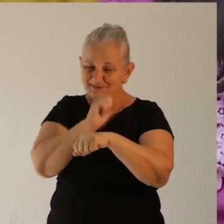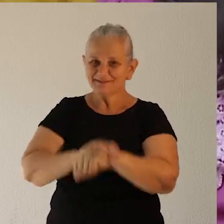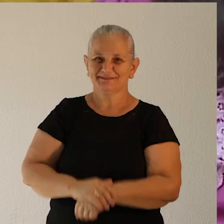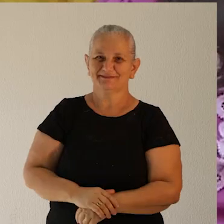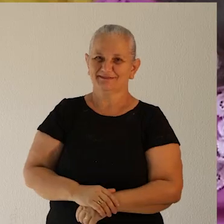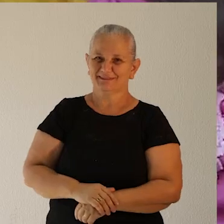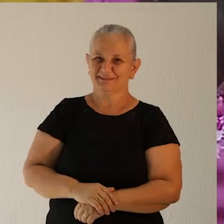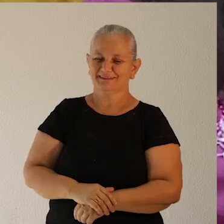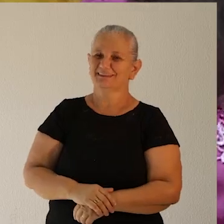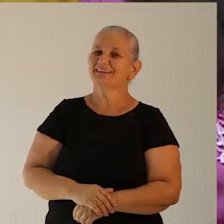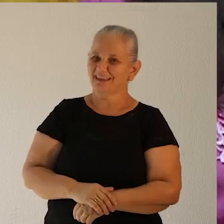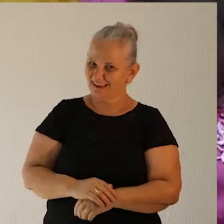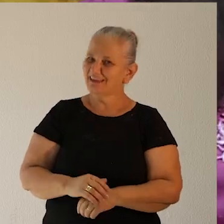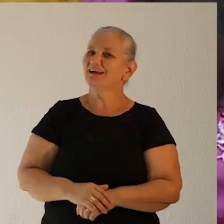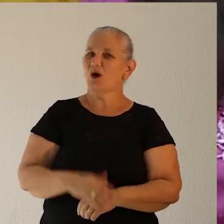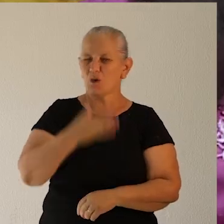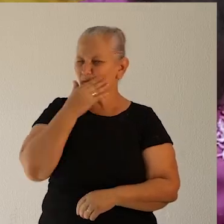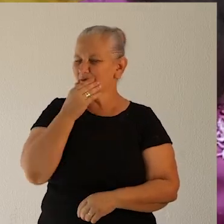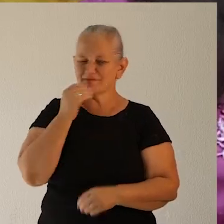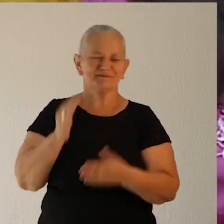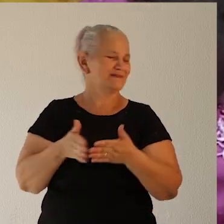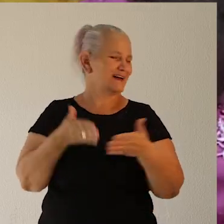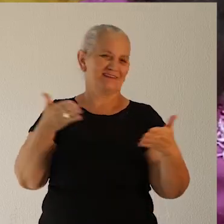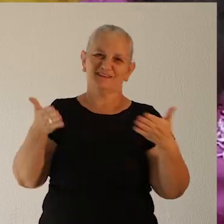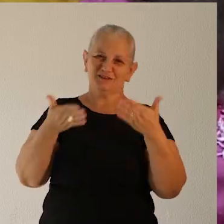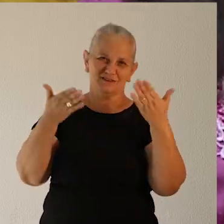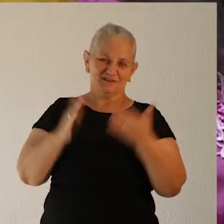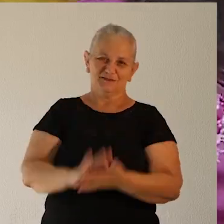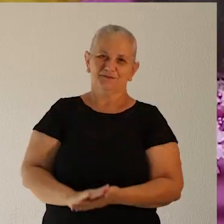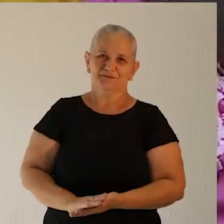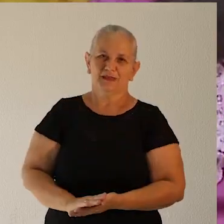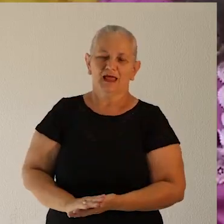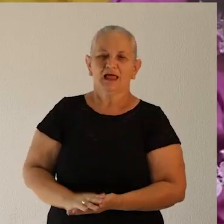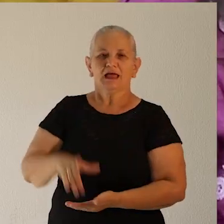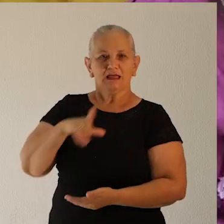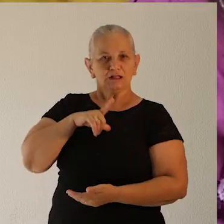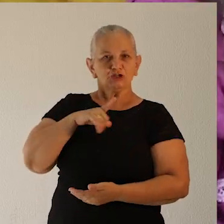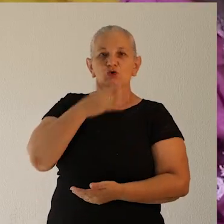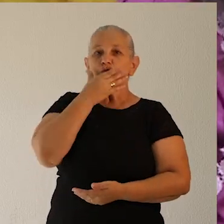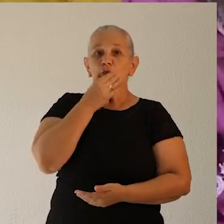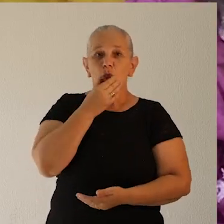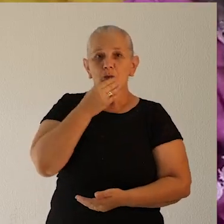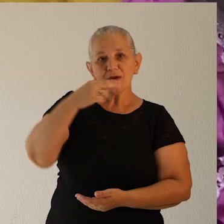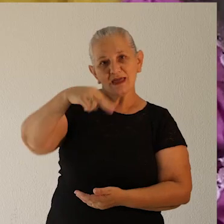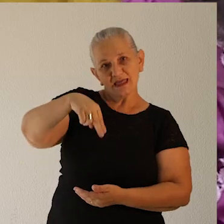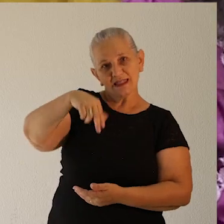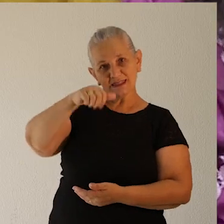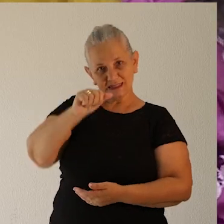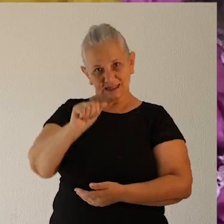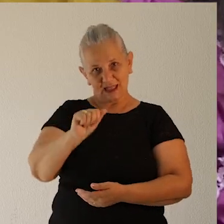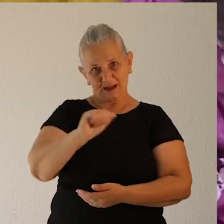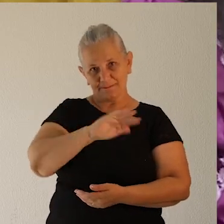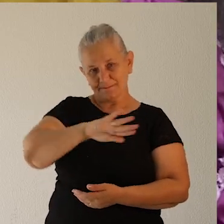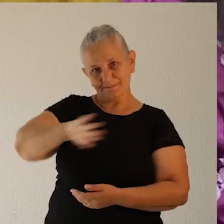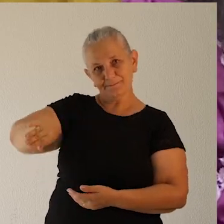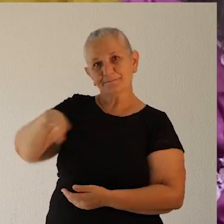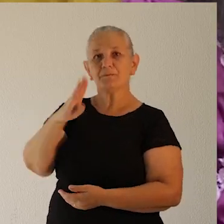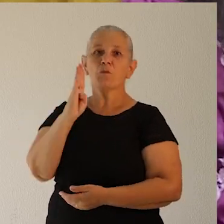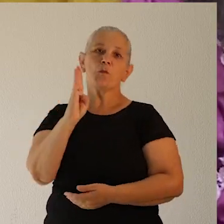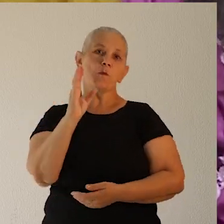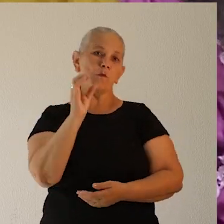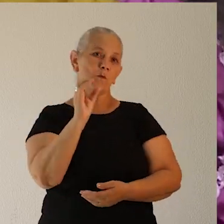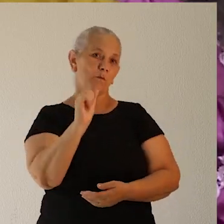é um personagem maravilhoso, né? E o Nabor, Nabor foi um grande clarinetista, né? Esse